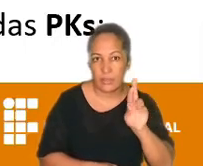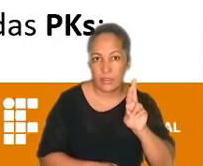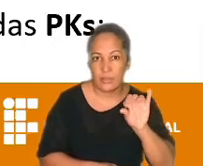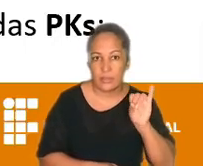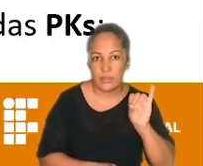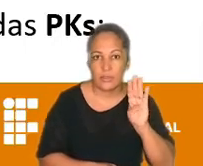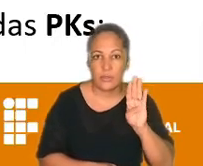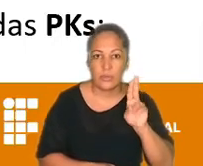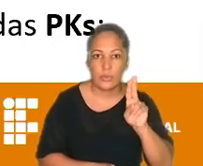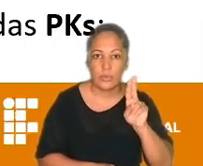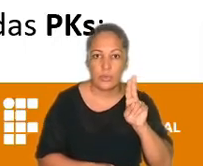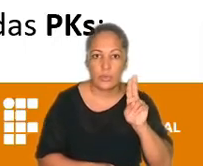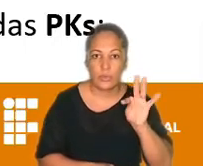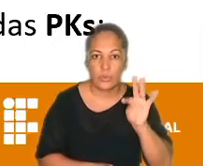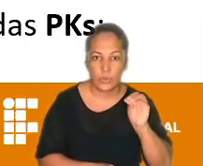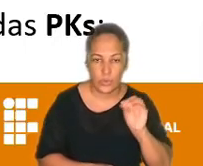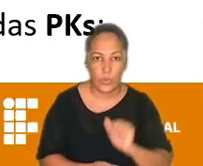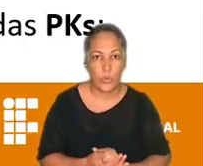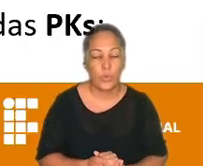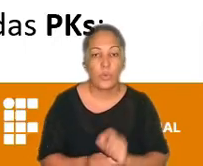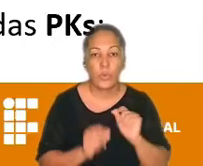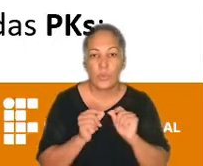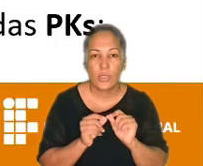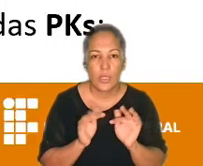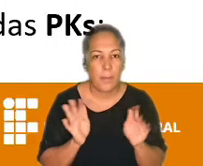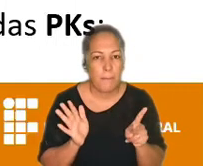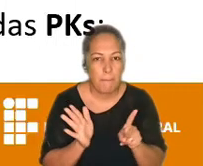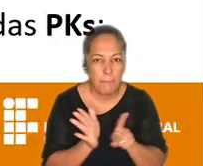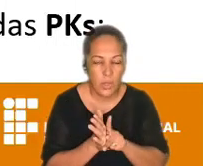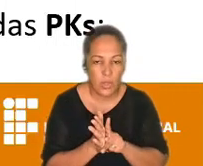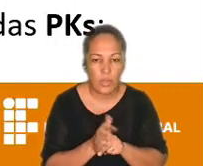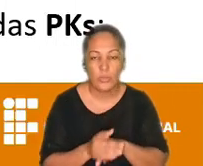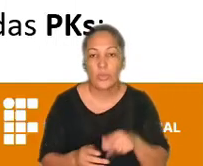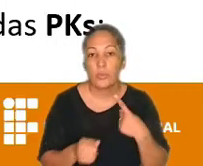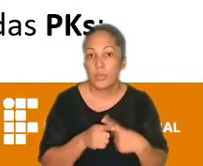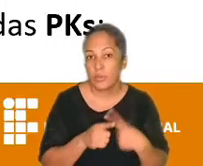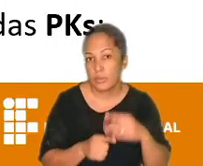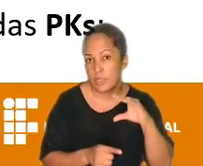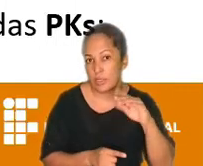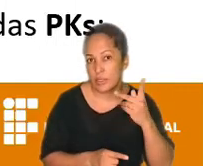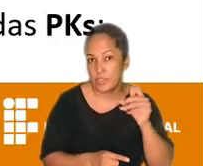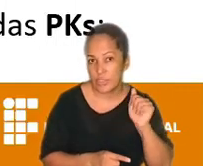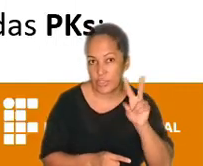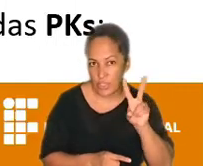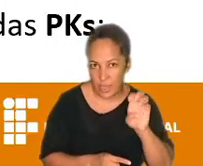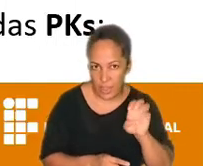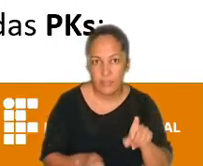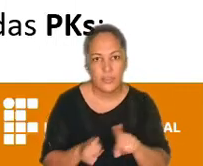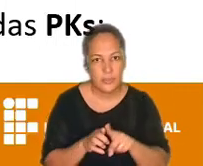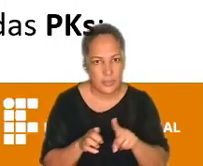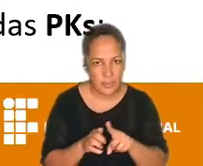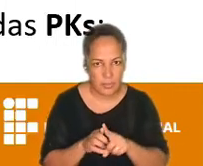é um tipo de atributo específico, tá? A chave estrangeira, ou também chamada de foreign